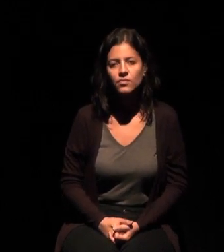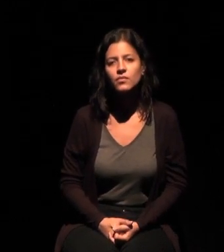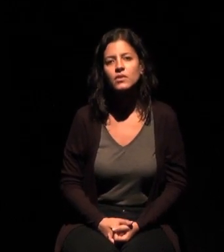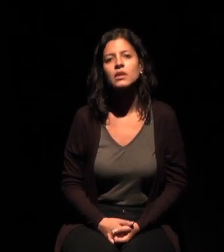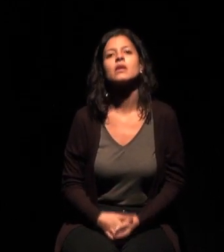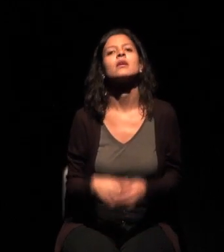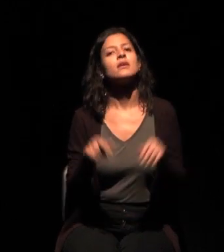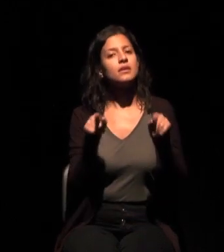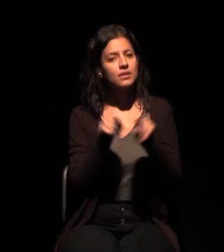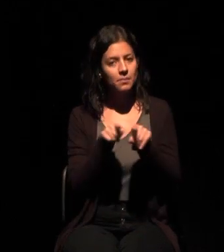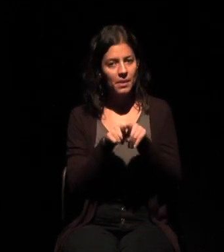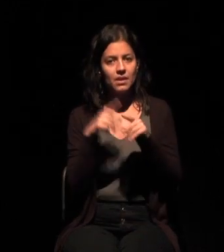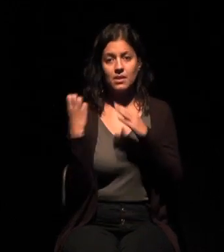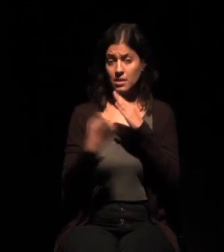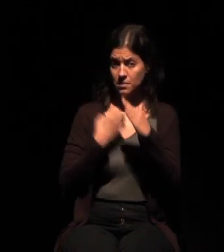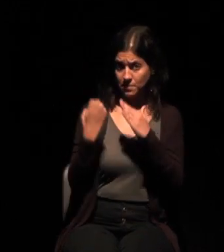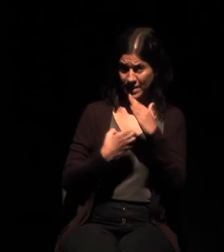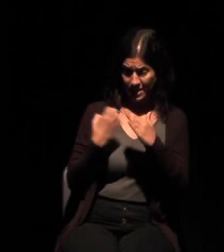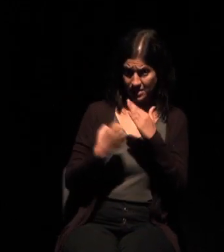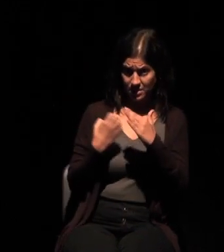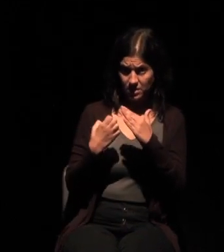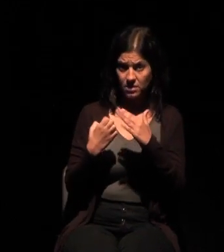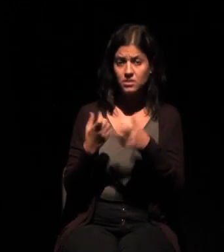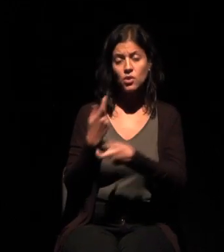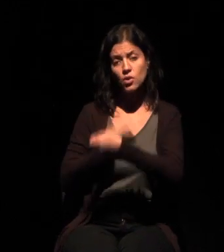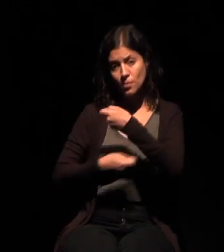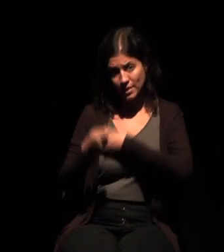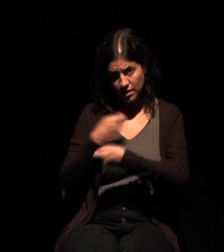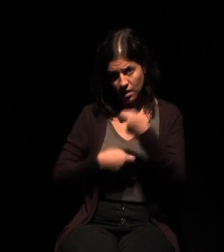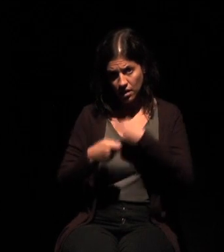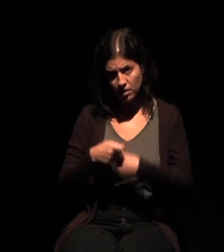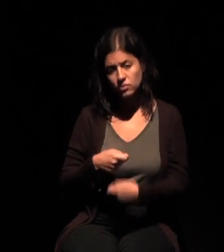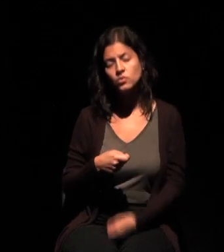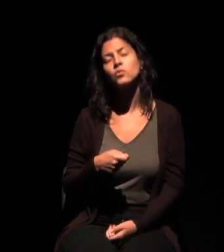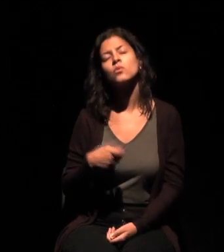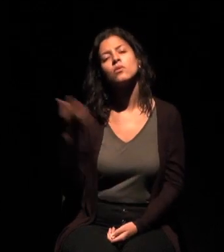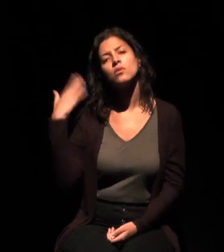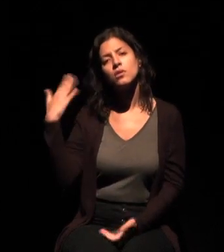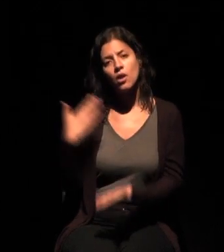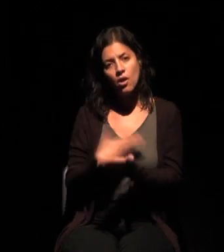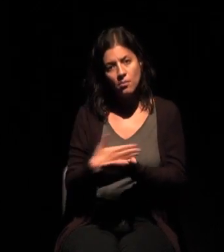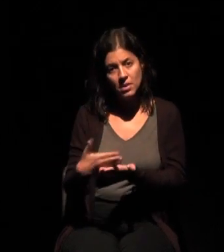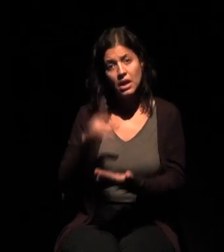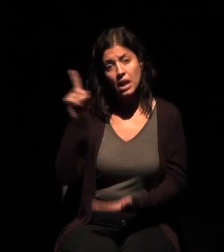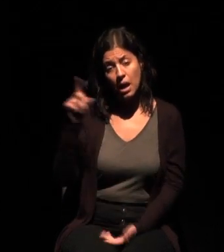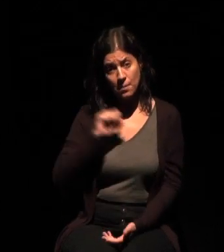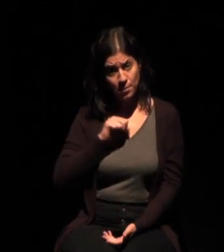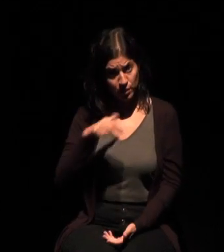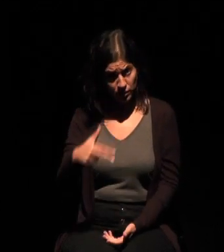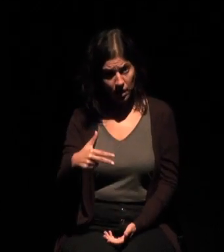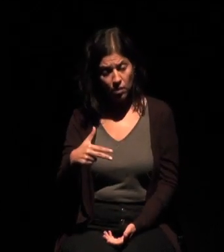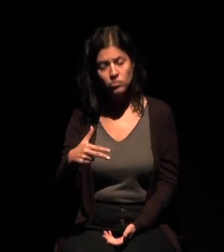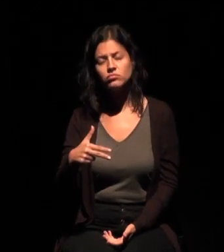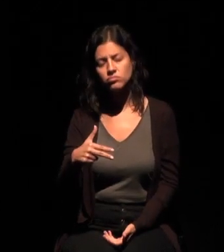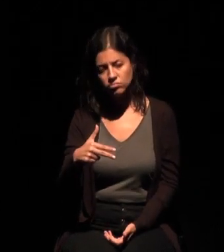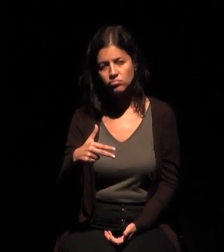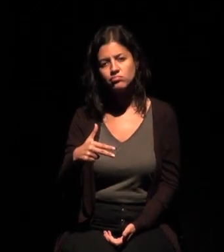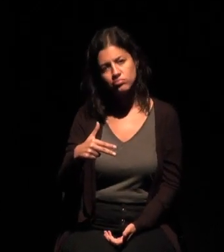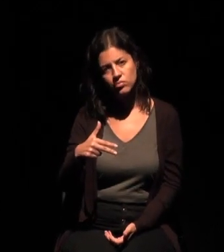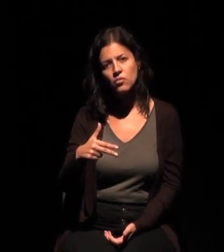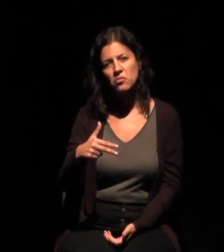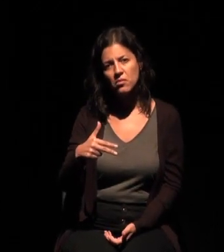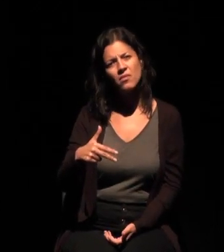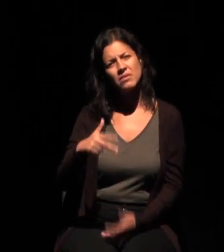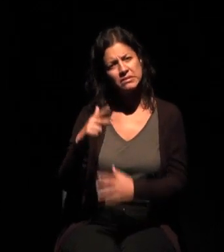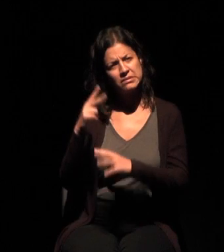das empresas como o mercado nós quando começamos a expulsou de uma forma muito agressiva em portugal estas políticas como eles nós estamos com